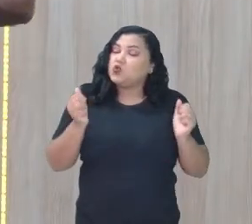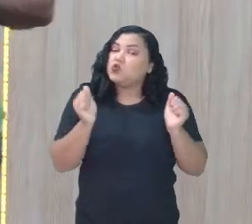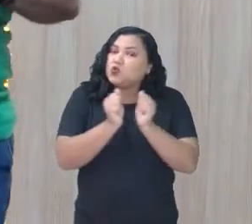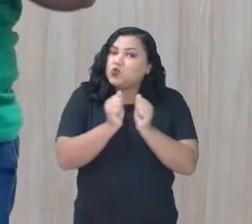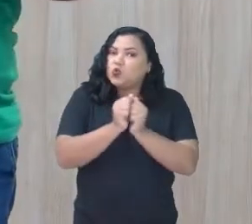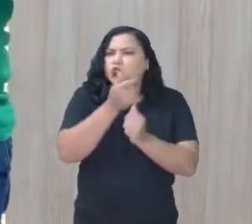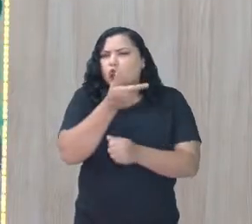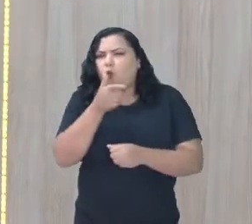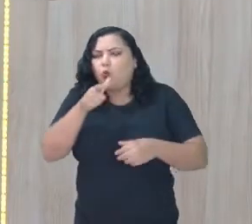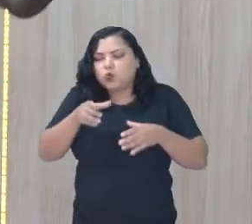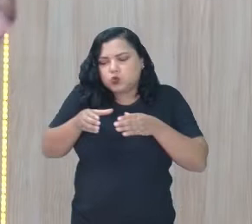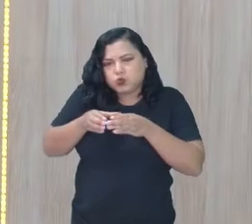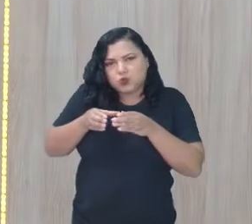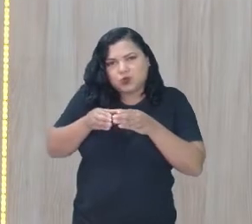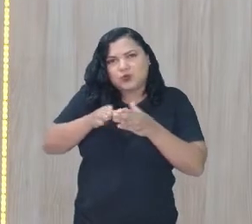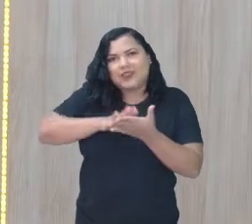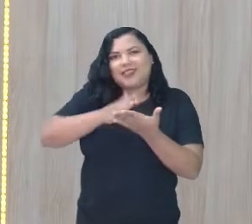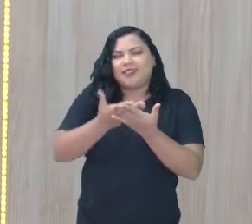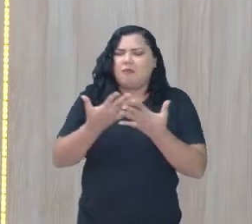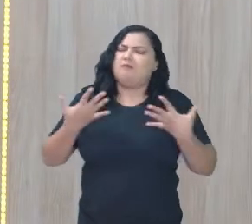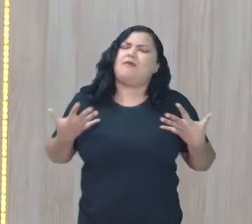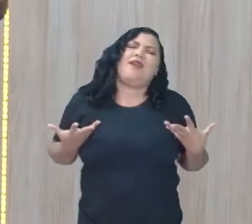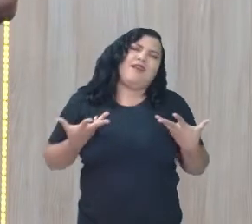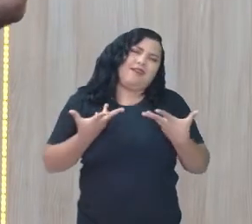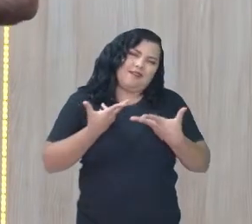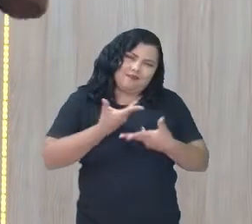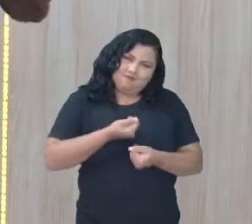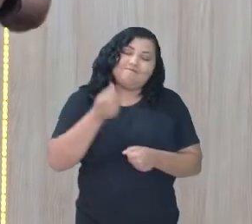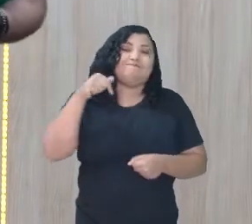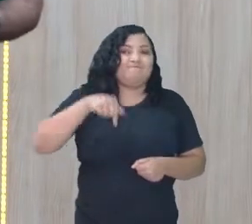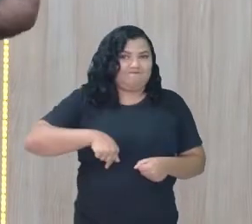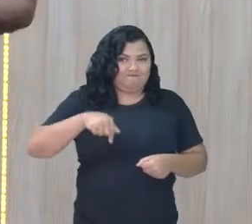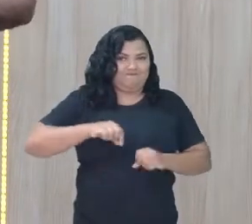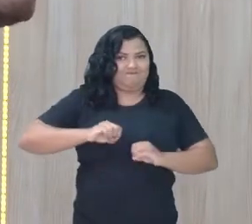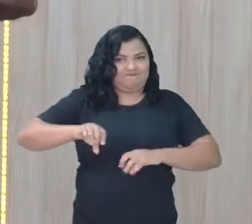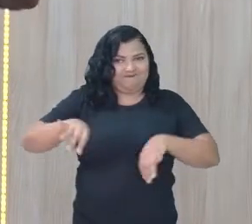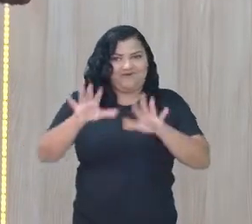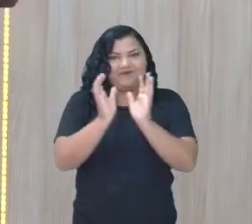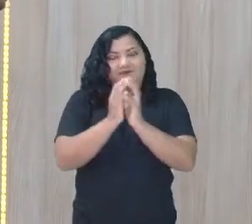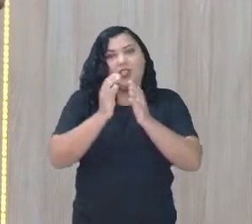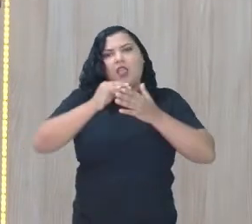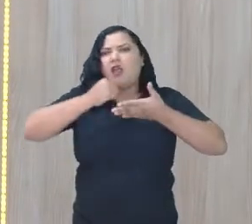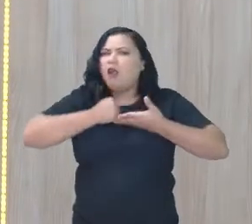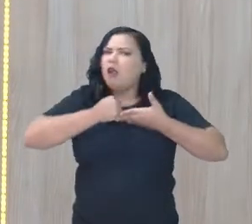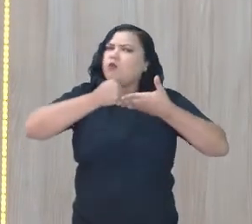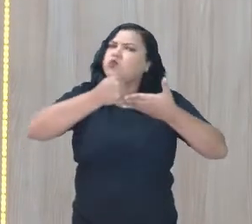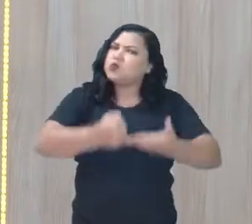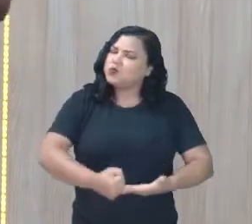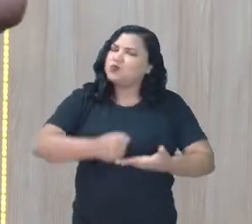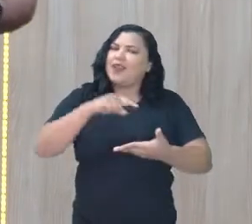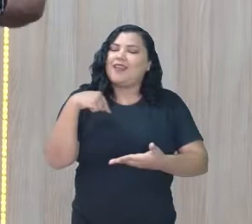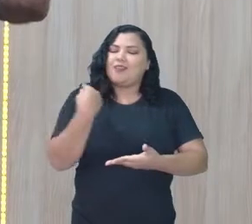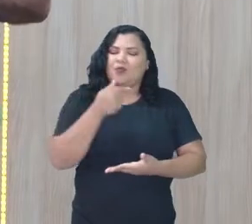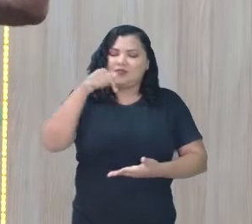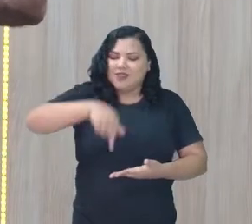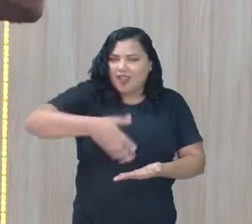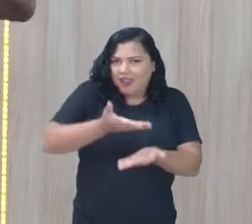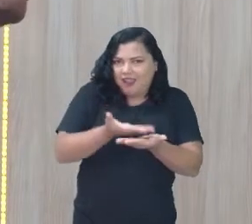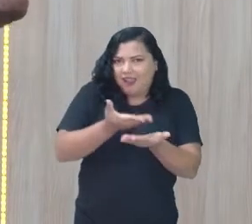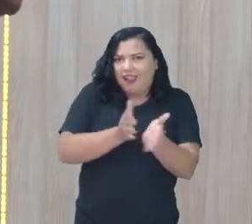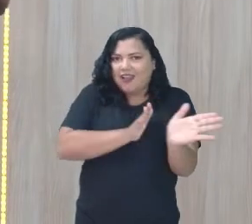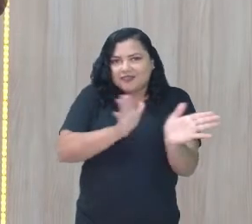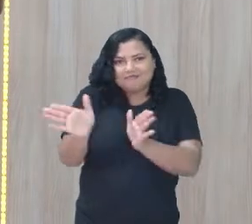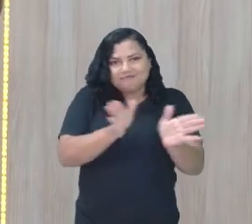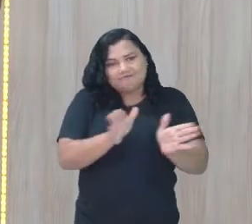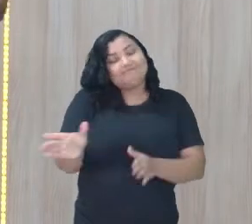junto com toda uma equipe maravilhosa aqui de intérprete de Libras, nos ajudam aqui para que nossas aulas se tornem